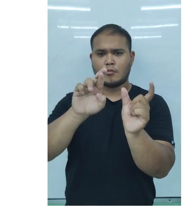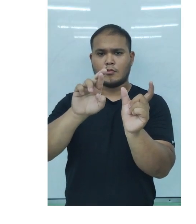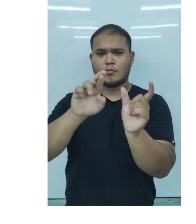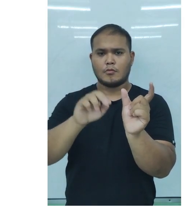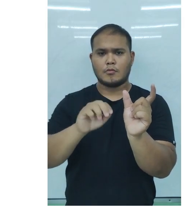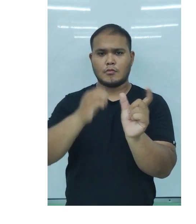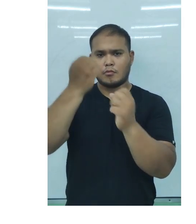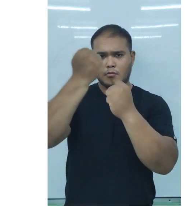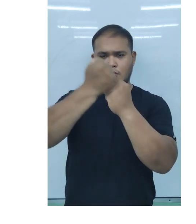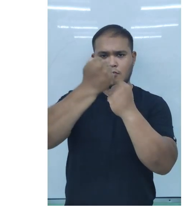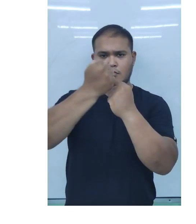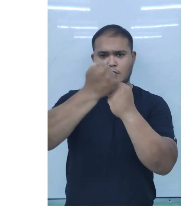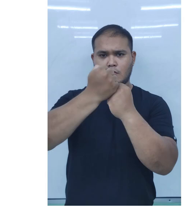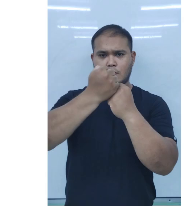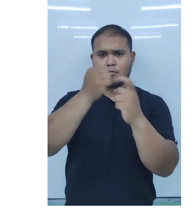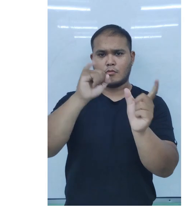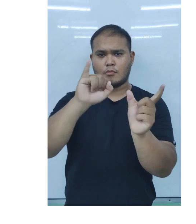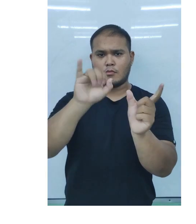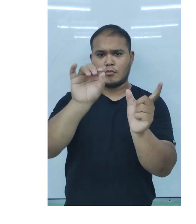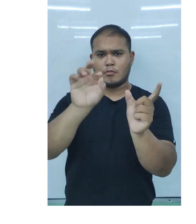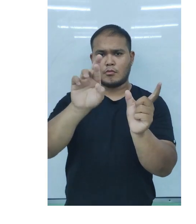ou ius.